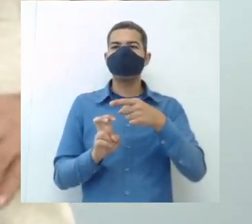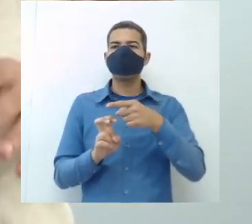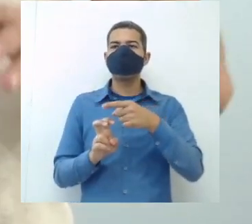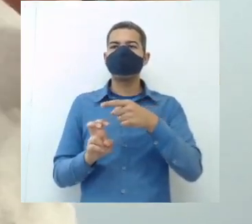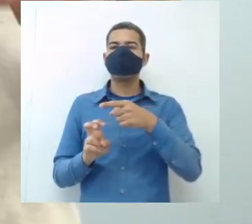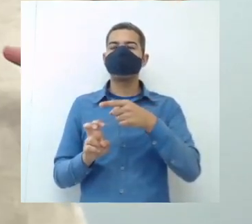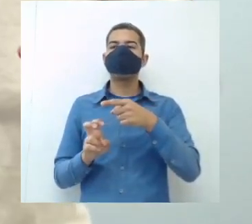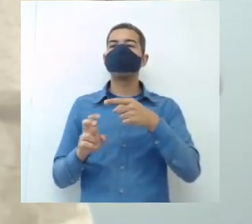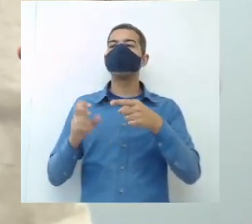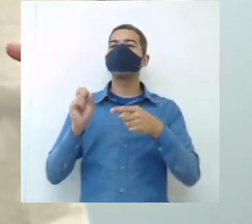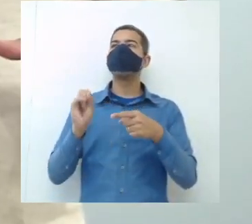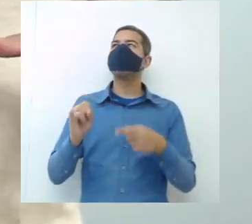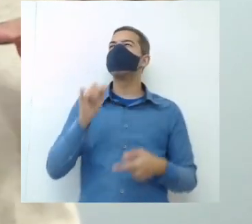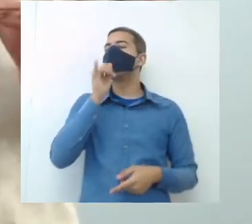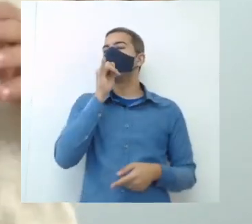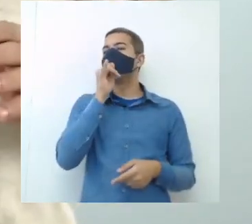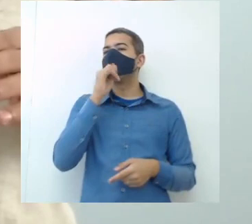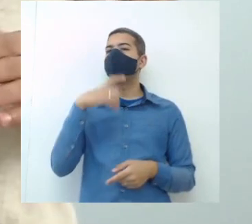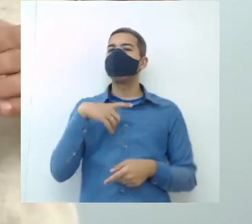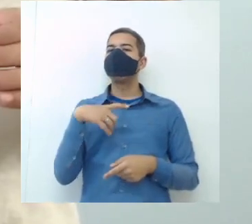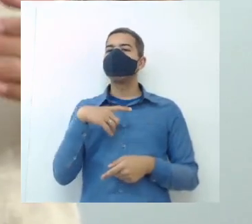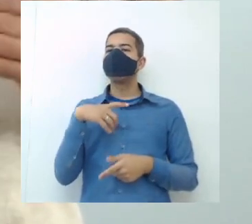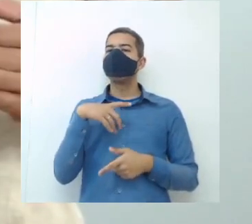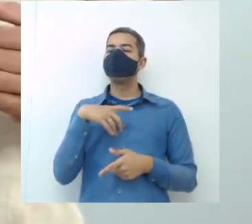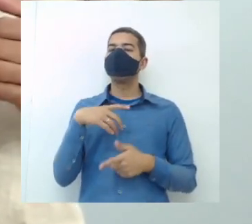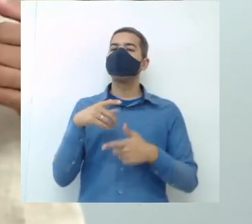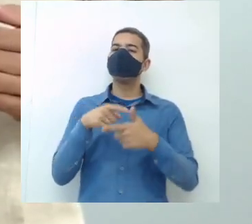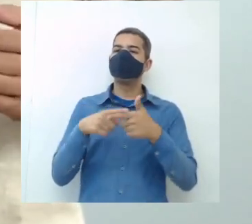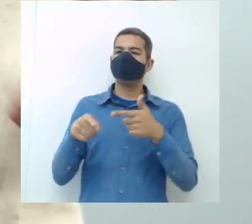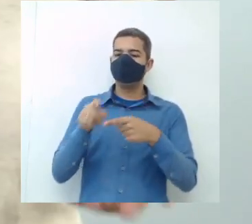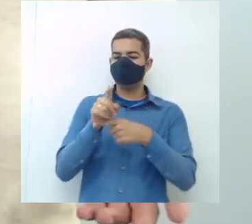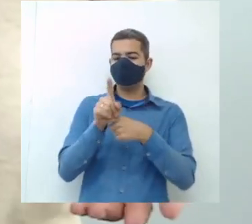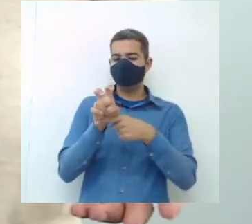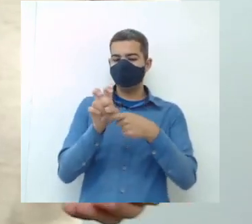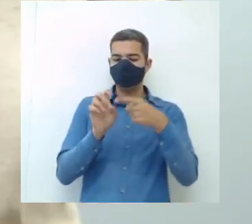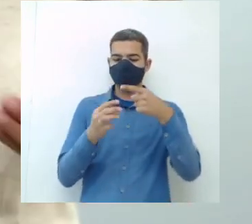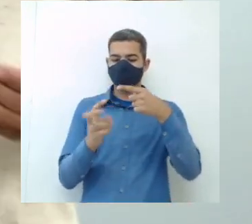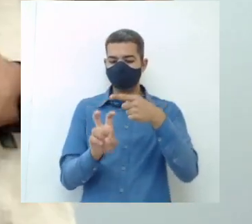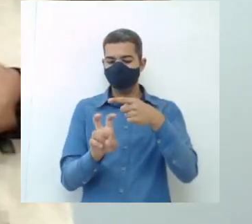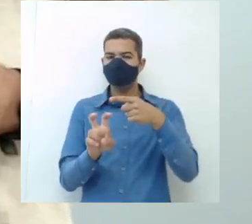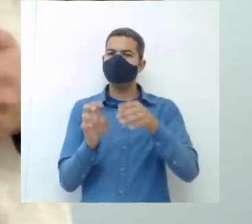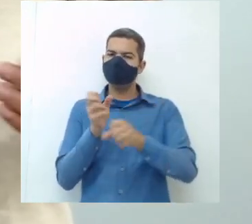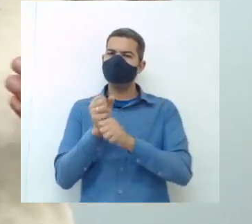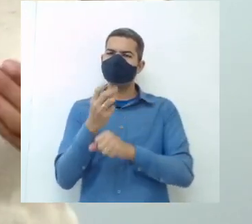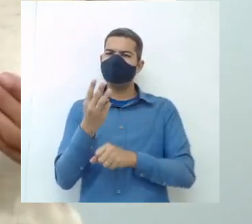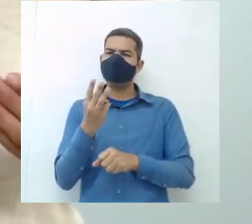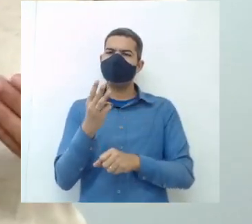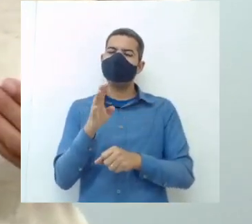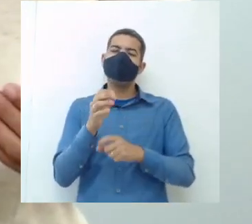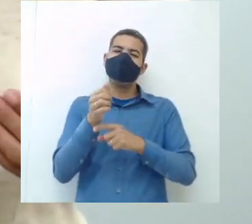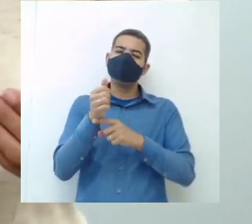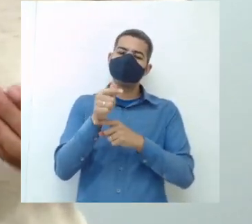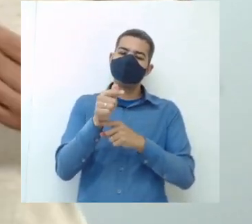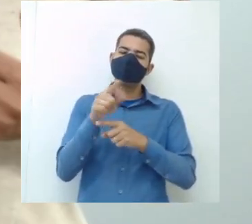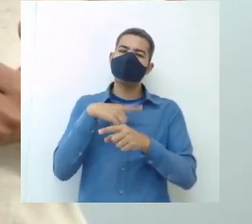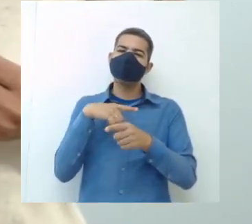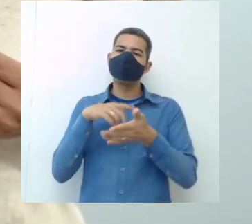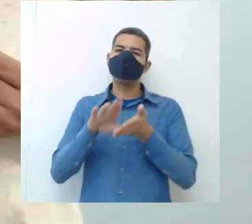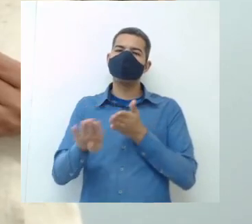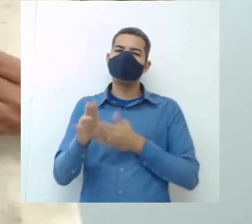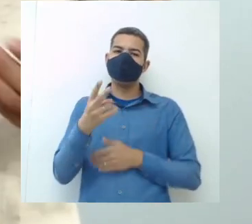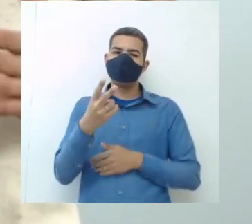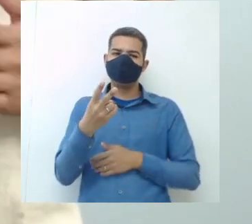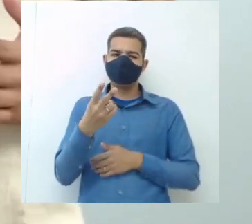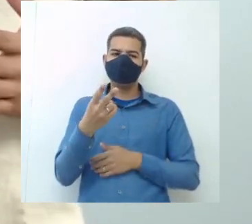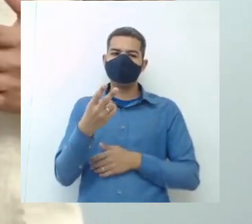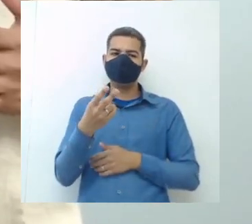né? Se eu tivesse ele dividido 15 sobre 5, daria 3. 17 vai sobrar 2. Quando eu divido por